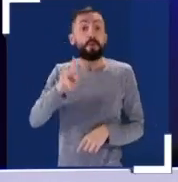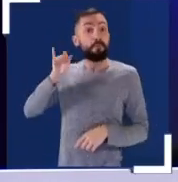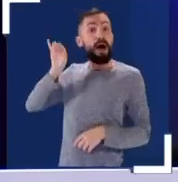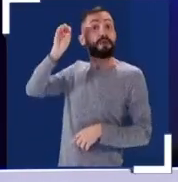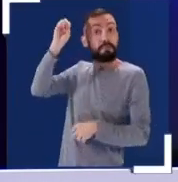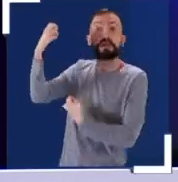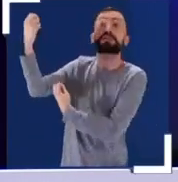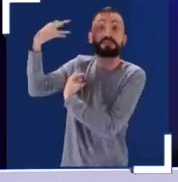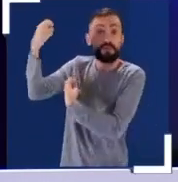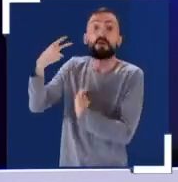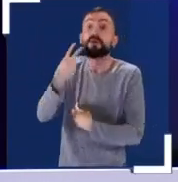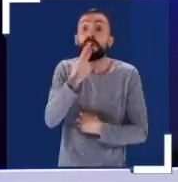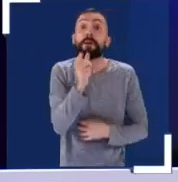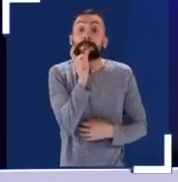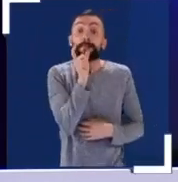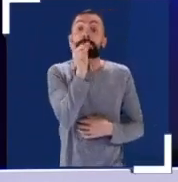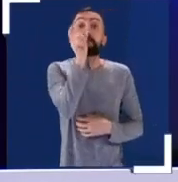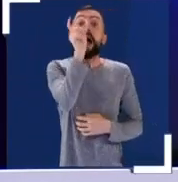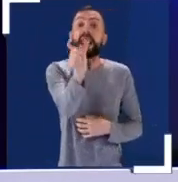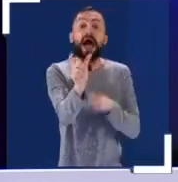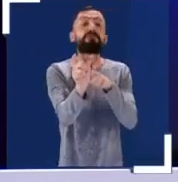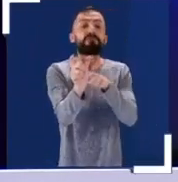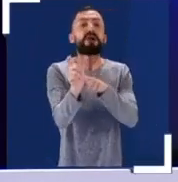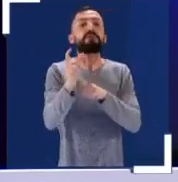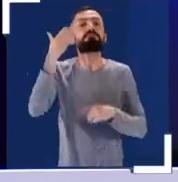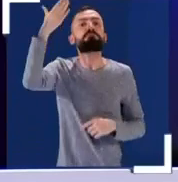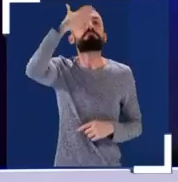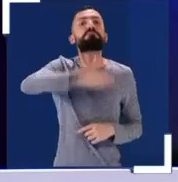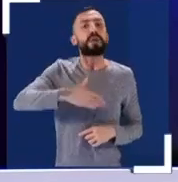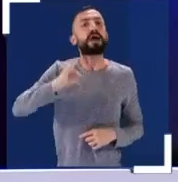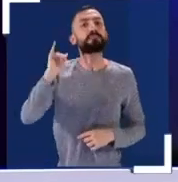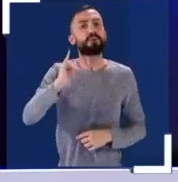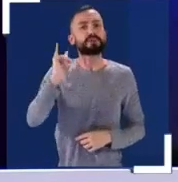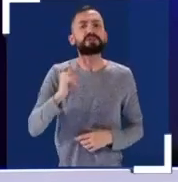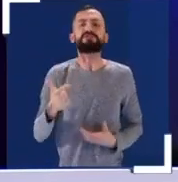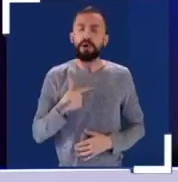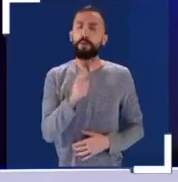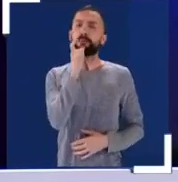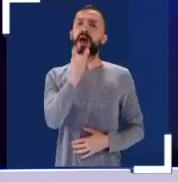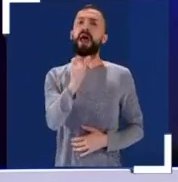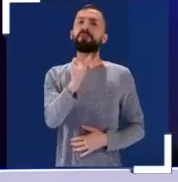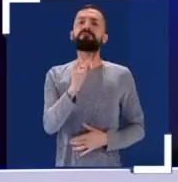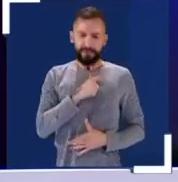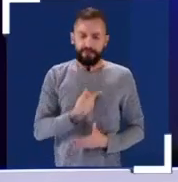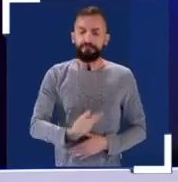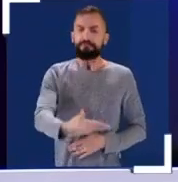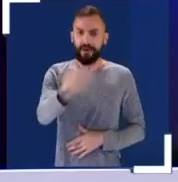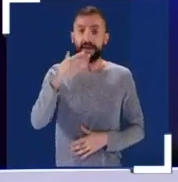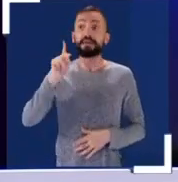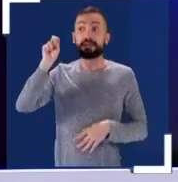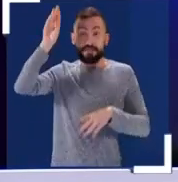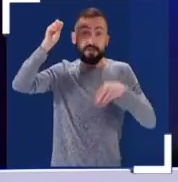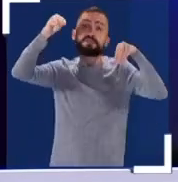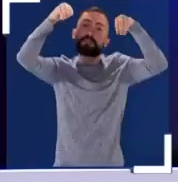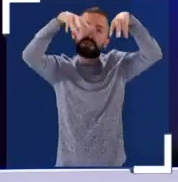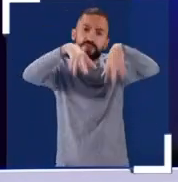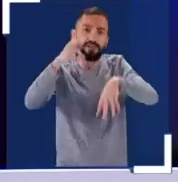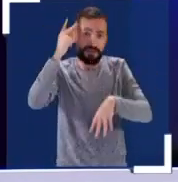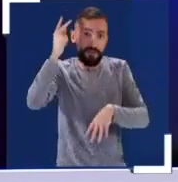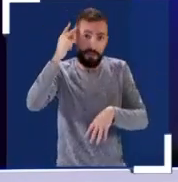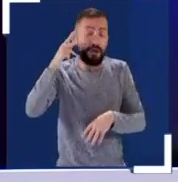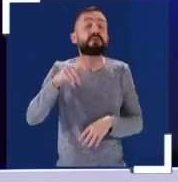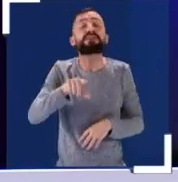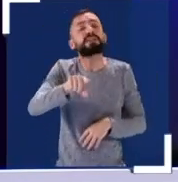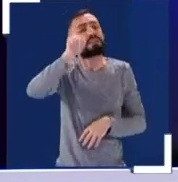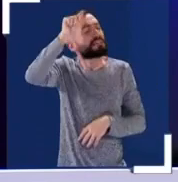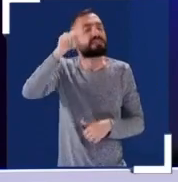pai, que a palavra dada é a palavra para ser cumprida. E aqui tem palavra. Que Deus abençoe São Paulo e que a decisão seja melhor para